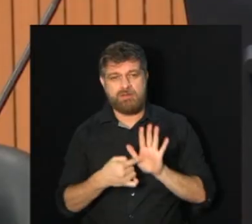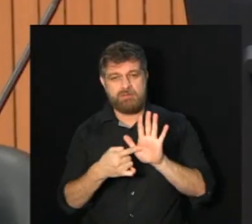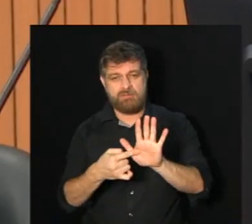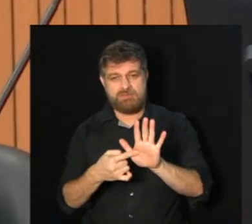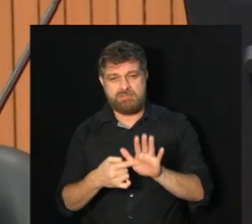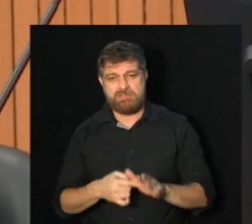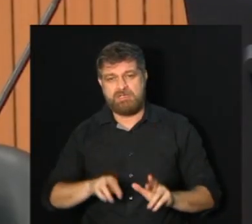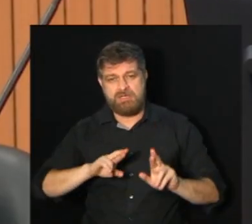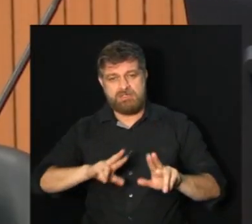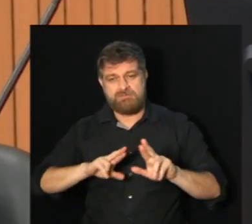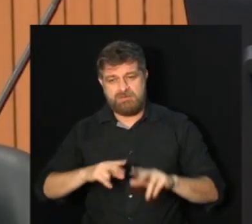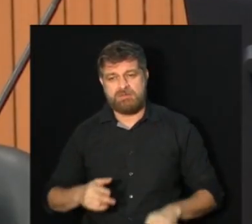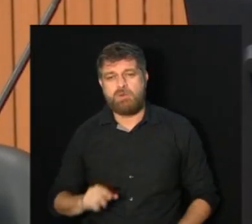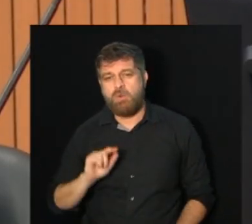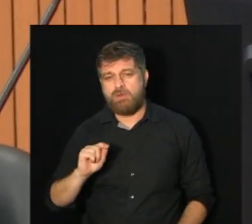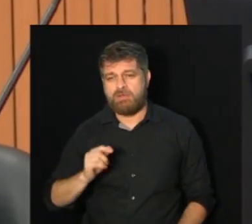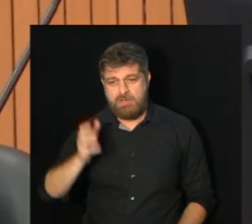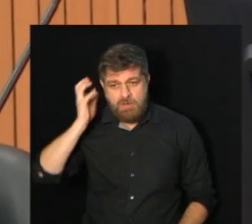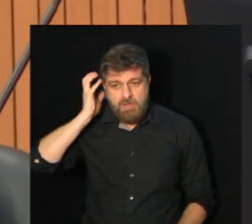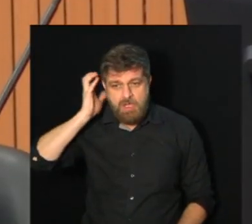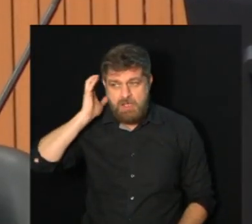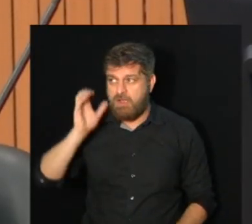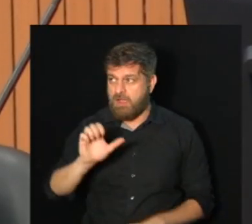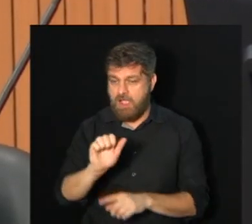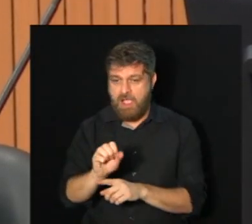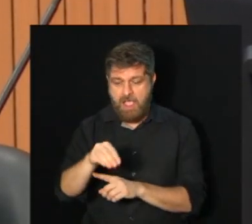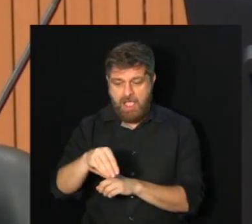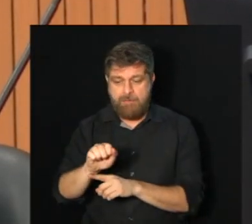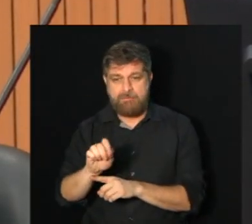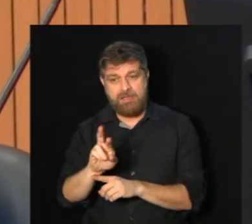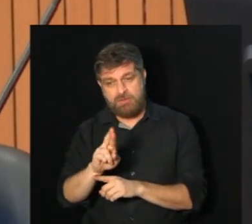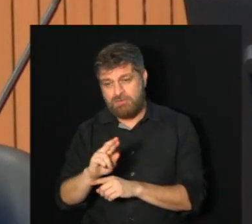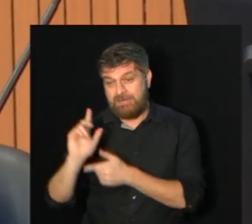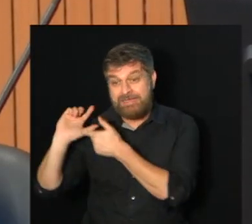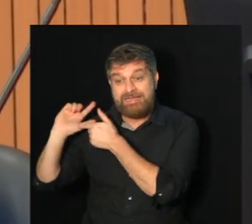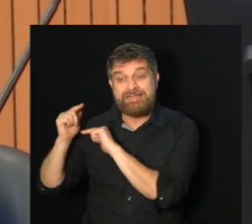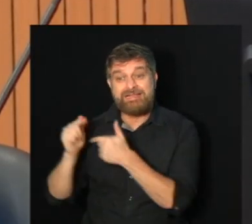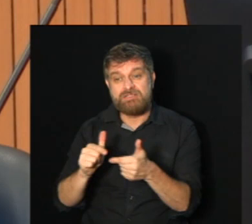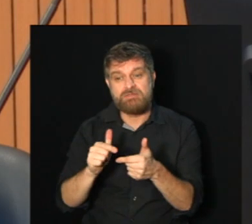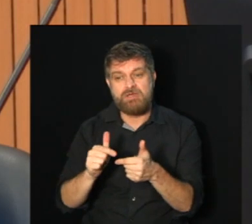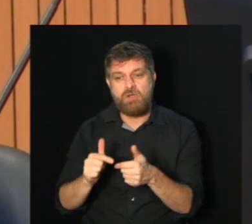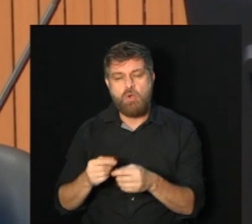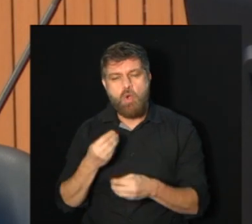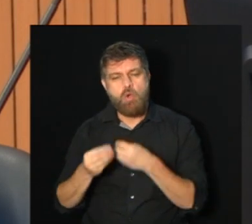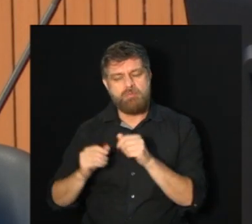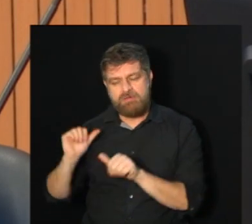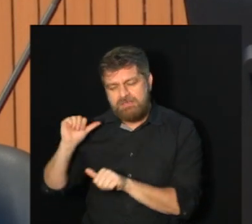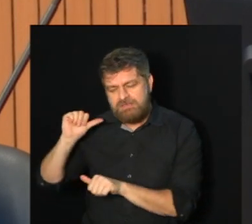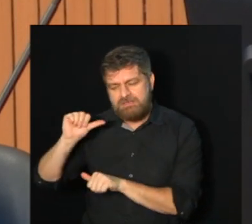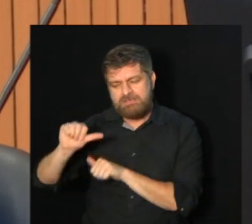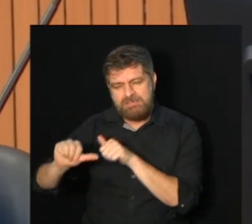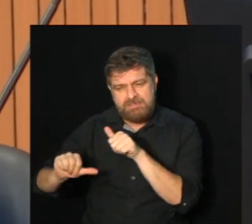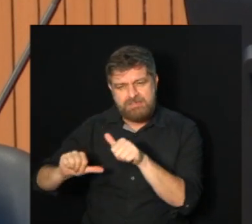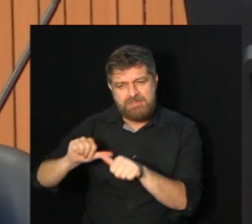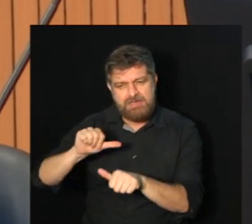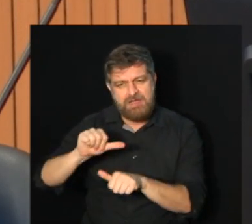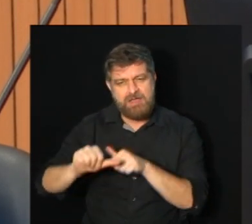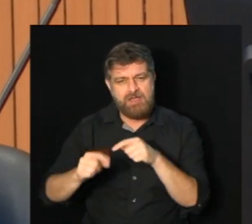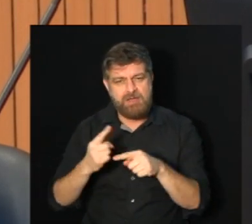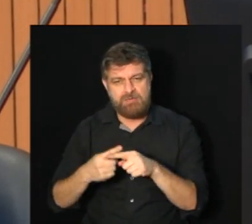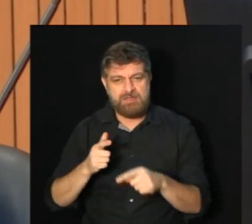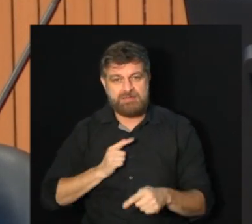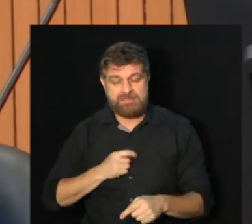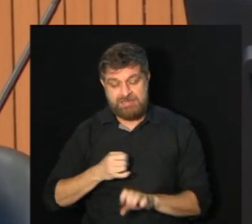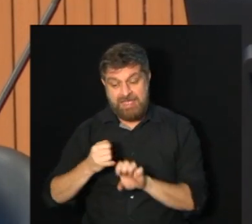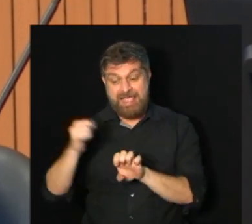pouco diferente, mostra o radioamador mais tradicional, e como ele vem se transformando, já que o radioamador é feito também de